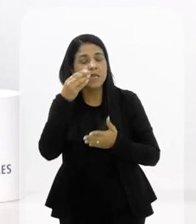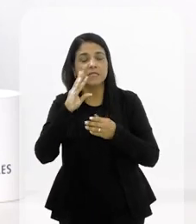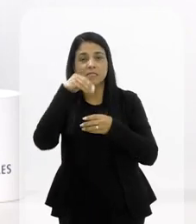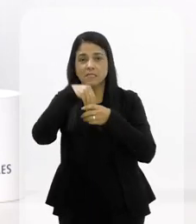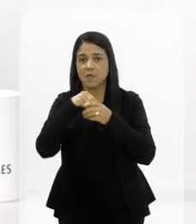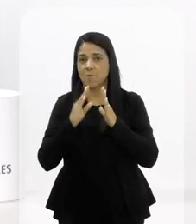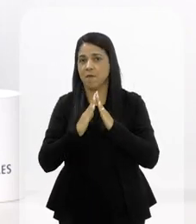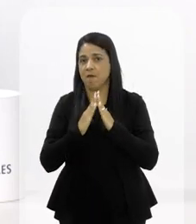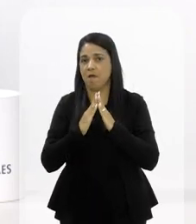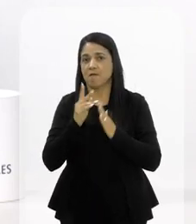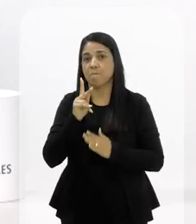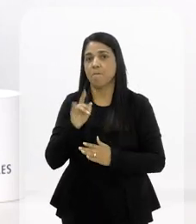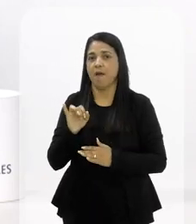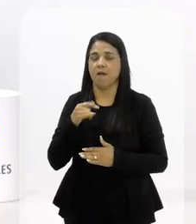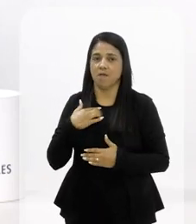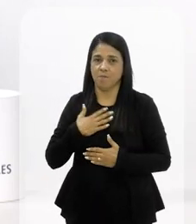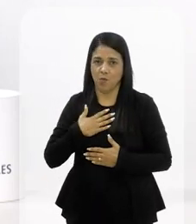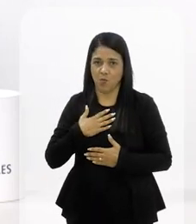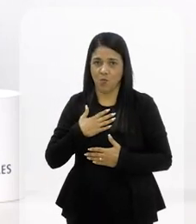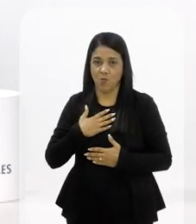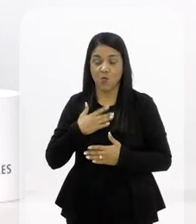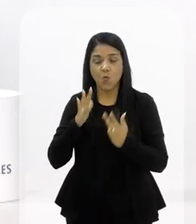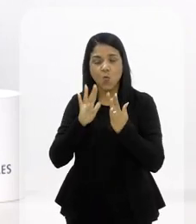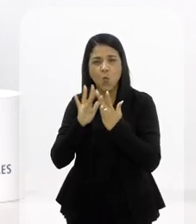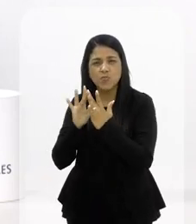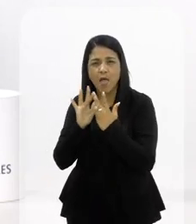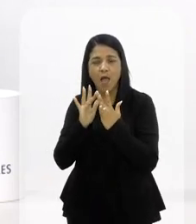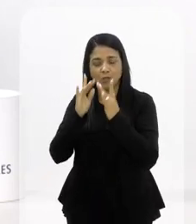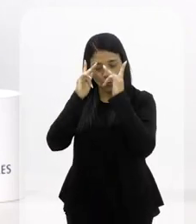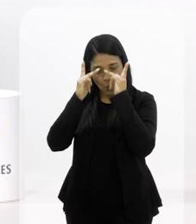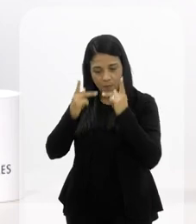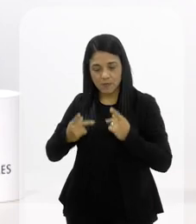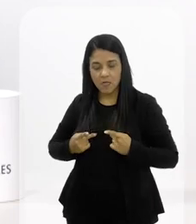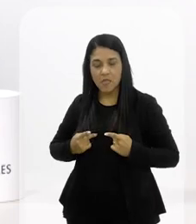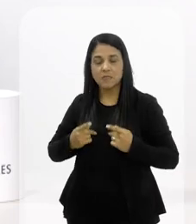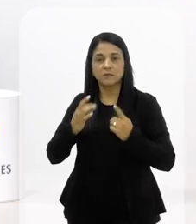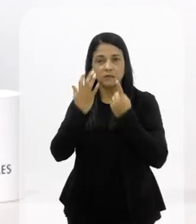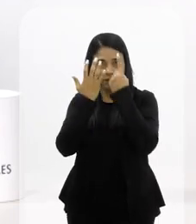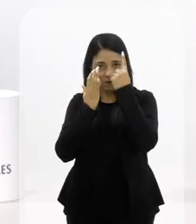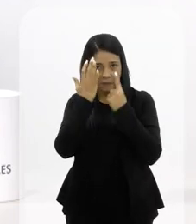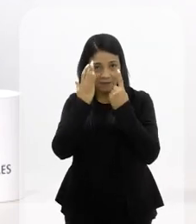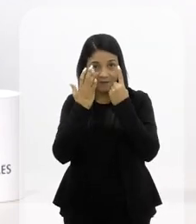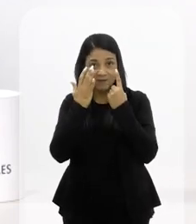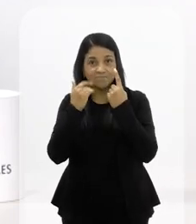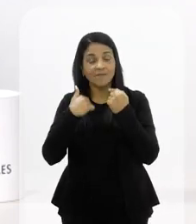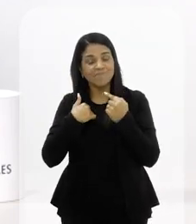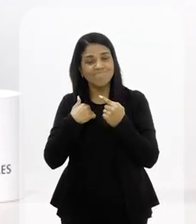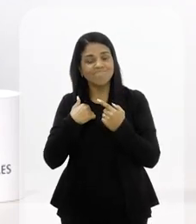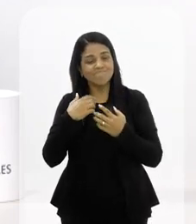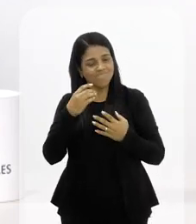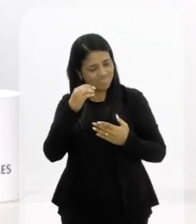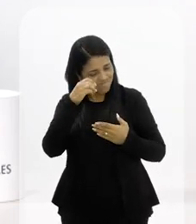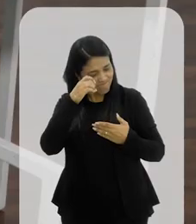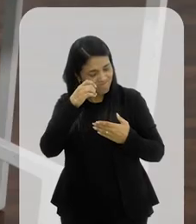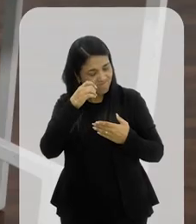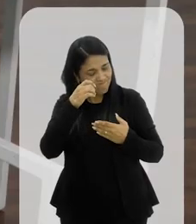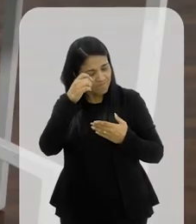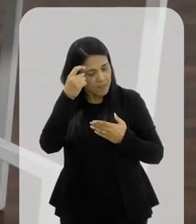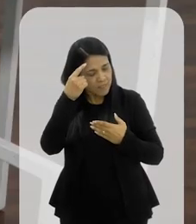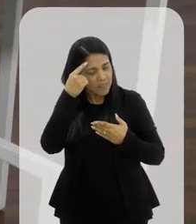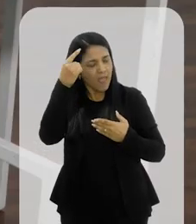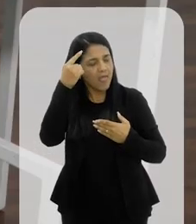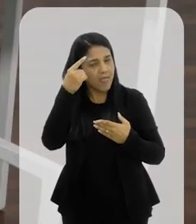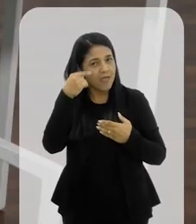em casa com meu pai eh tendo esse contato humanizado com carnaval e é isso plantou a sementinha essa coisa do fazer